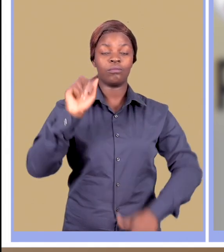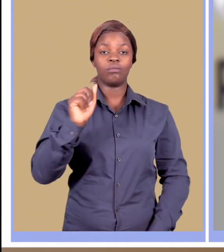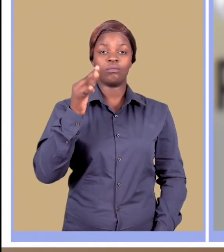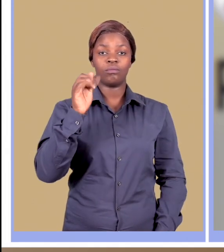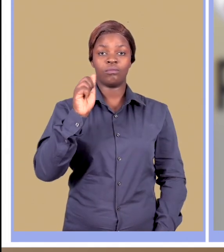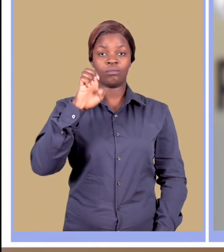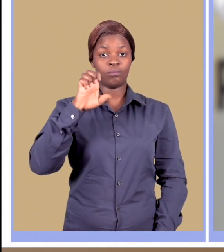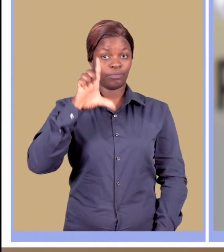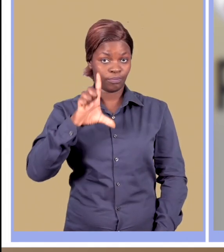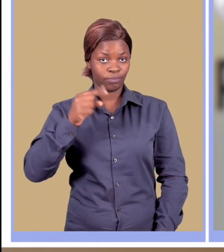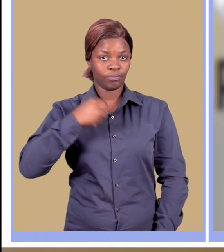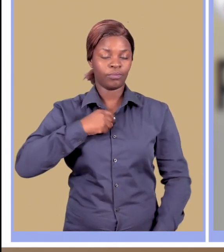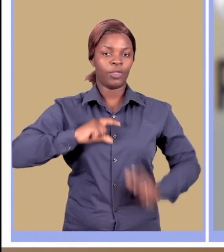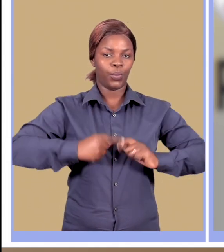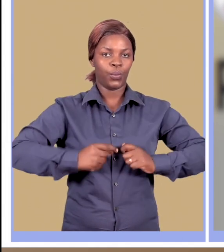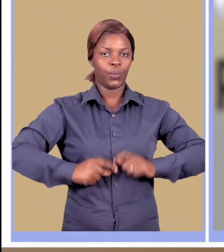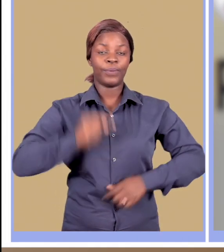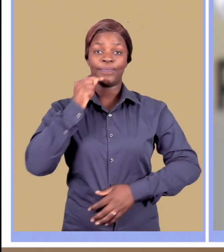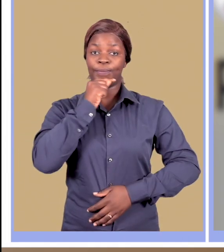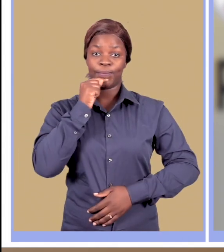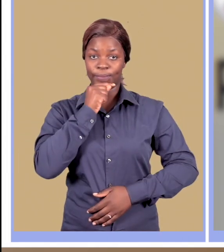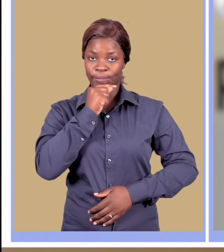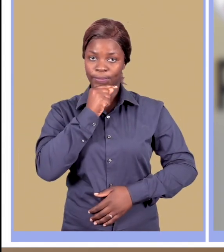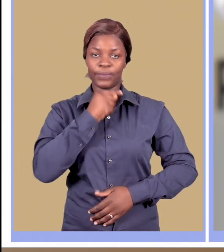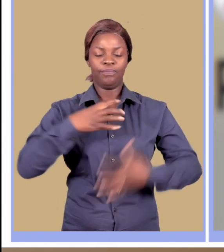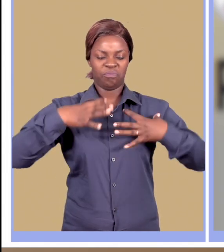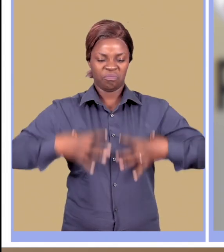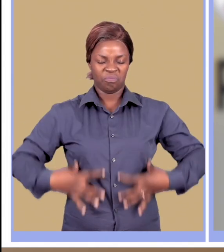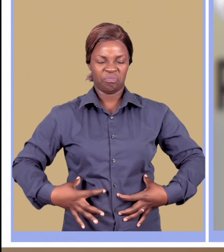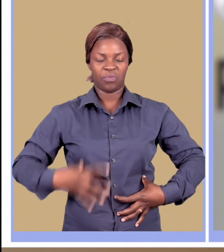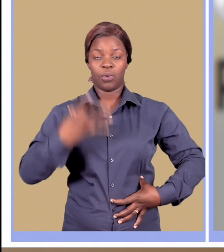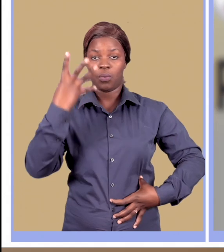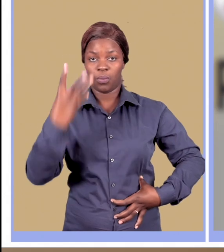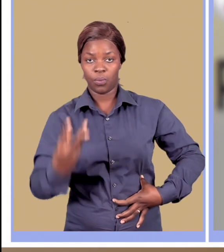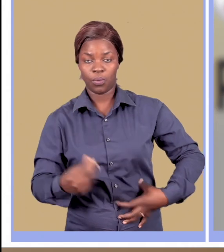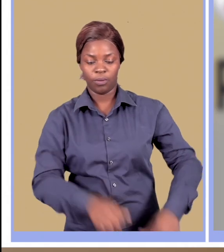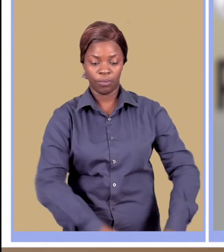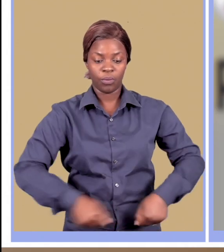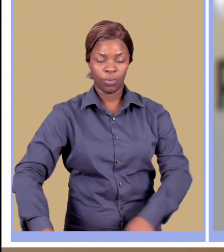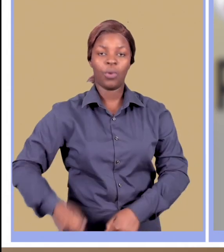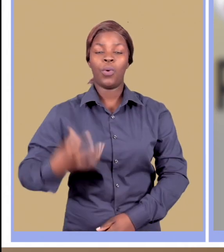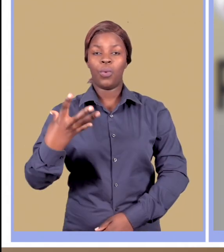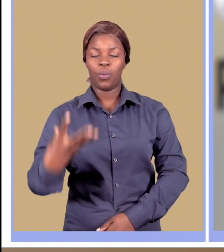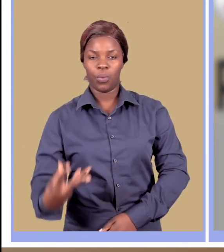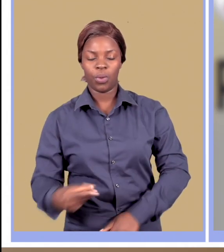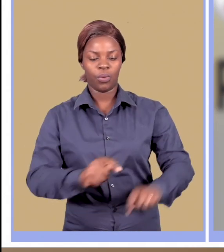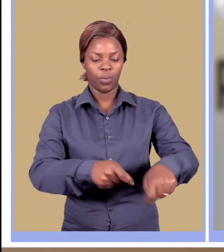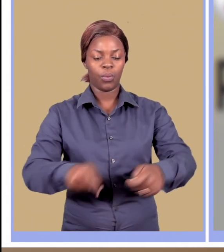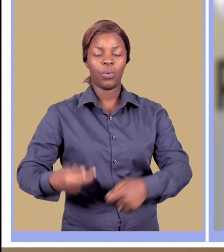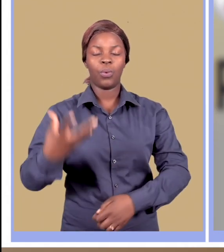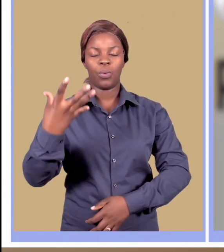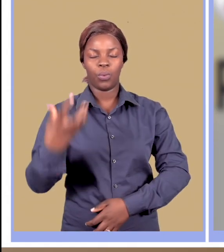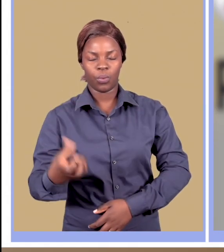Sr. Rafael Bata tem uma camisa vermelha, pullover preto, calça preta,